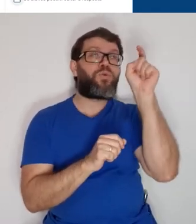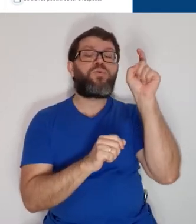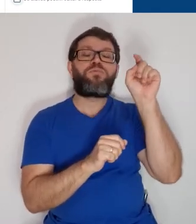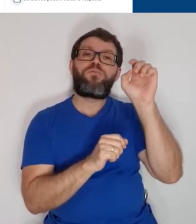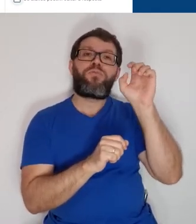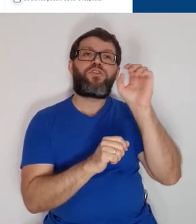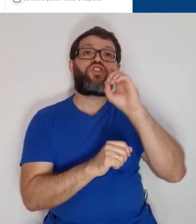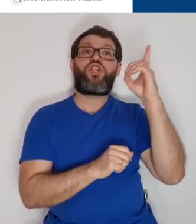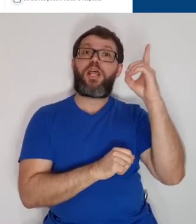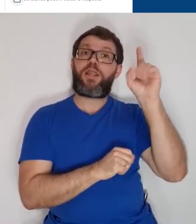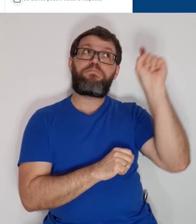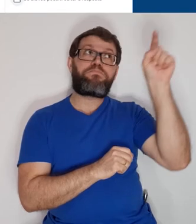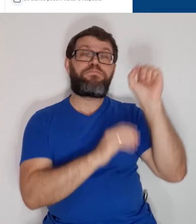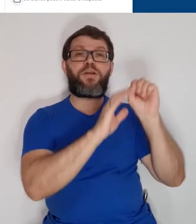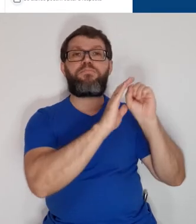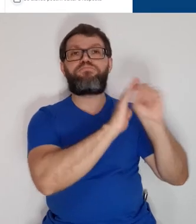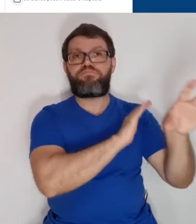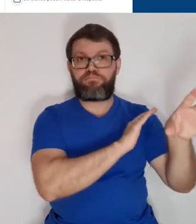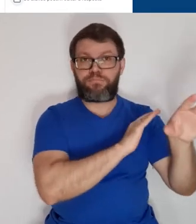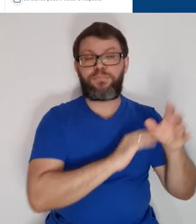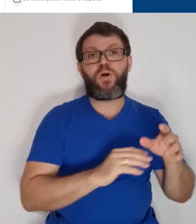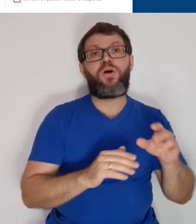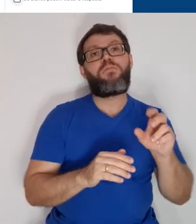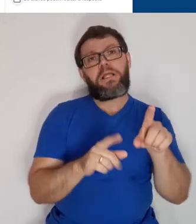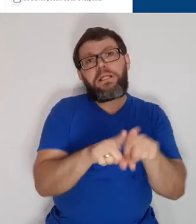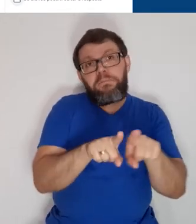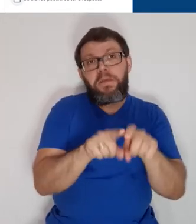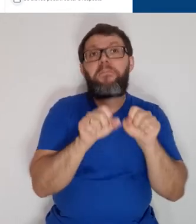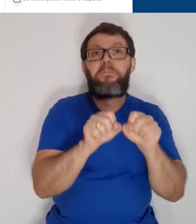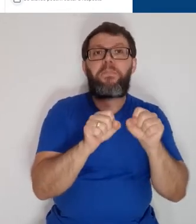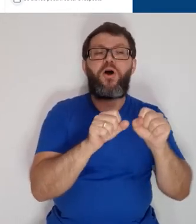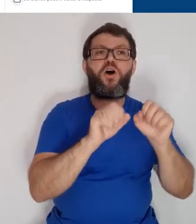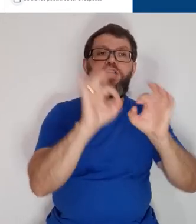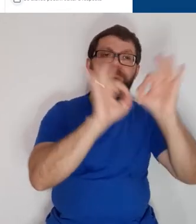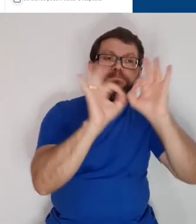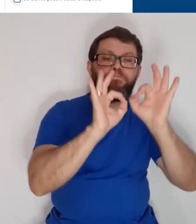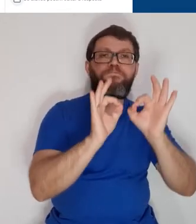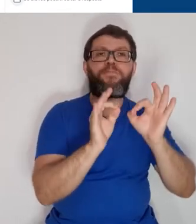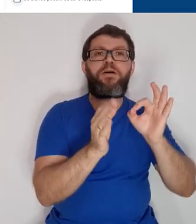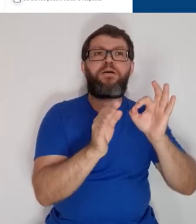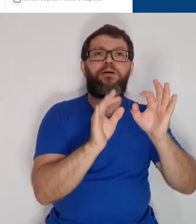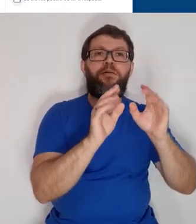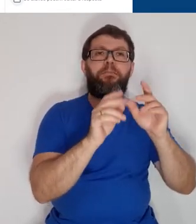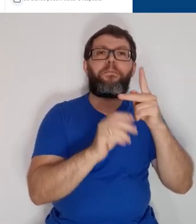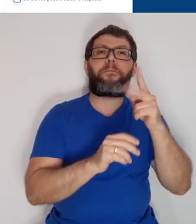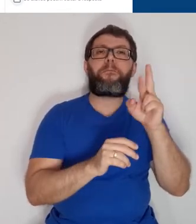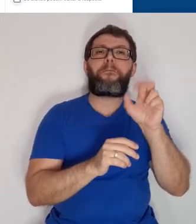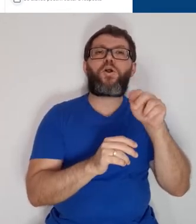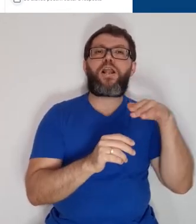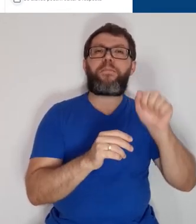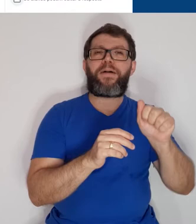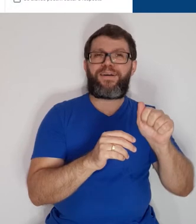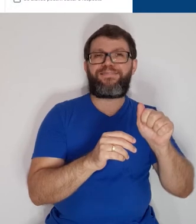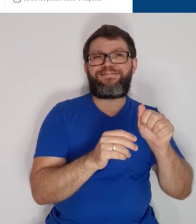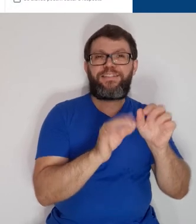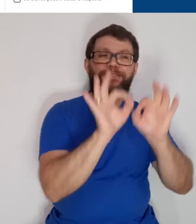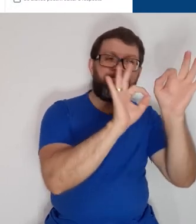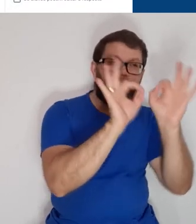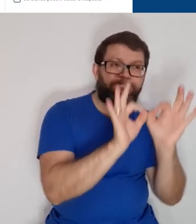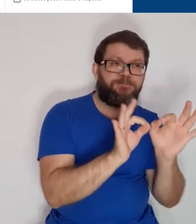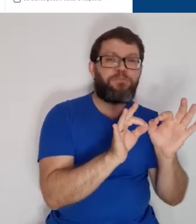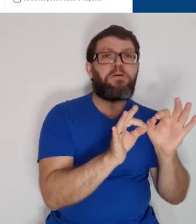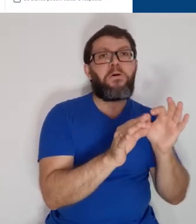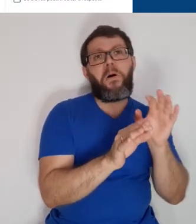botão na parte superior direita da tela Se quisermos podemos também programar essa pergunta clicando na seta ao lado